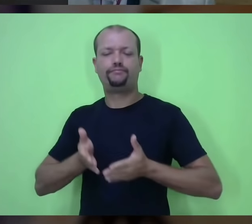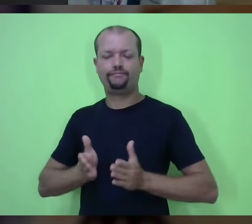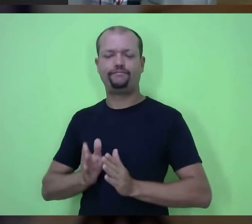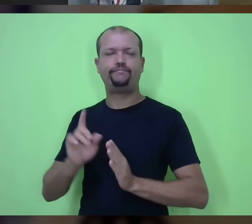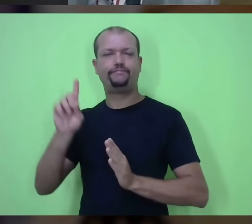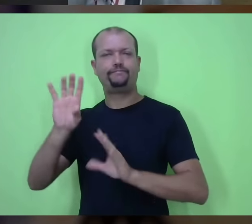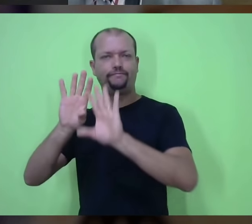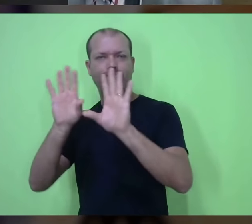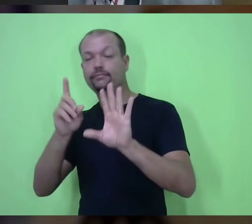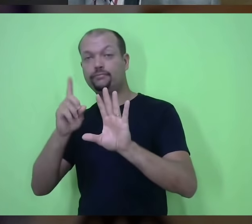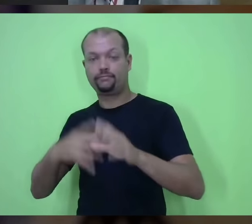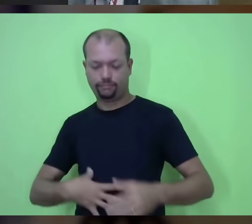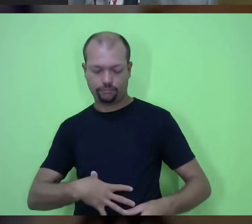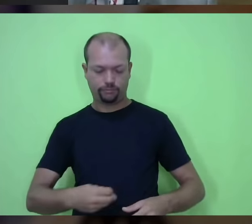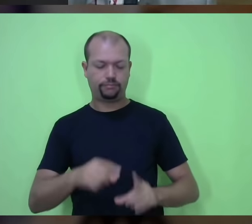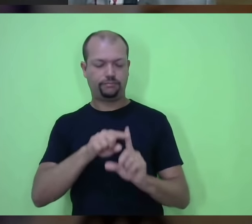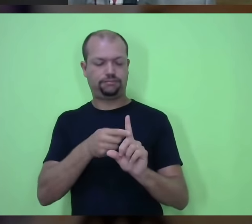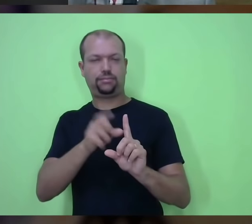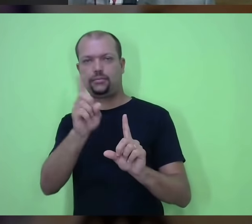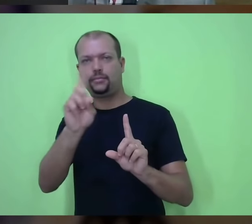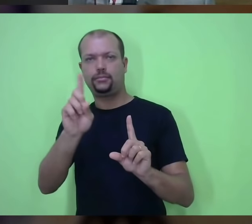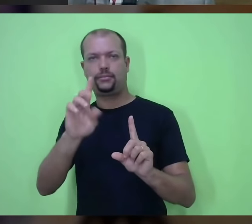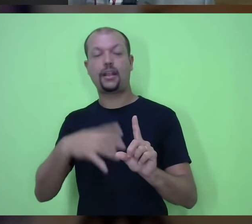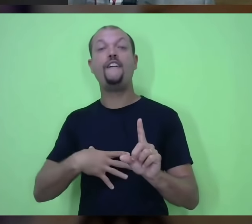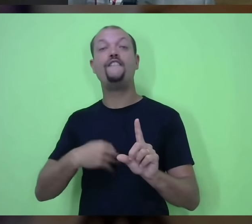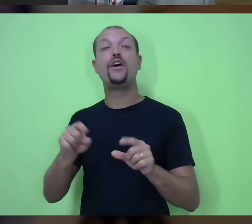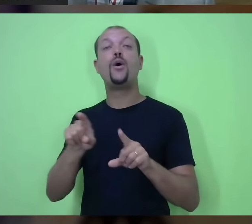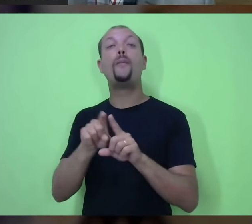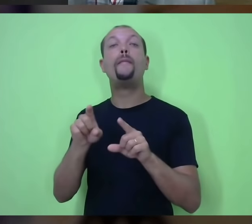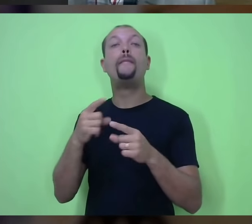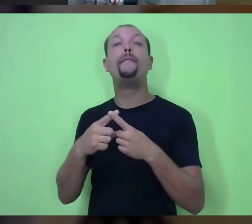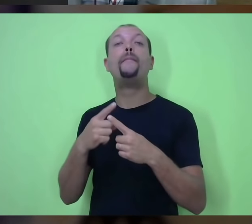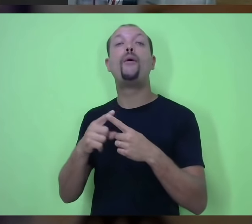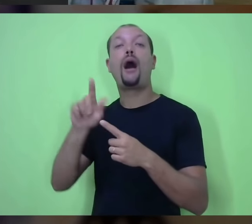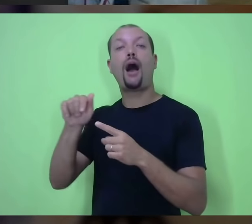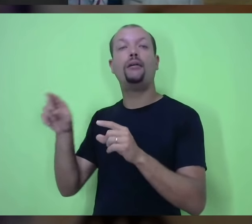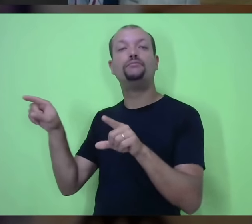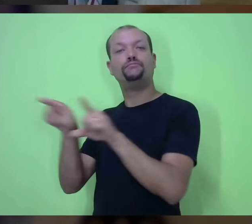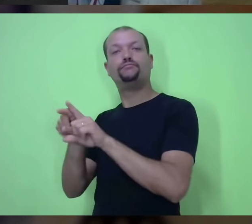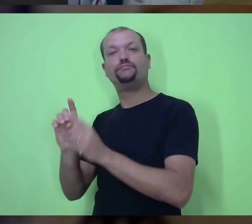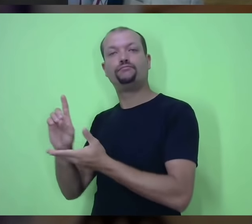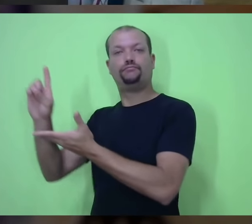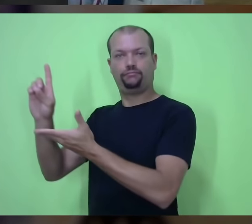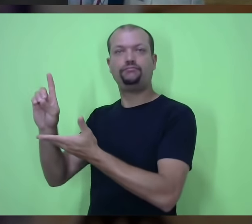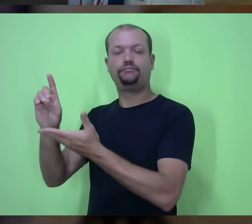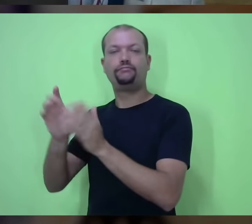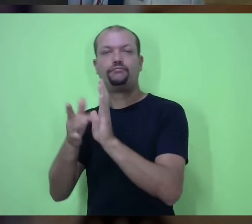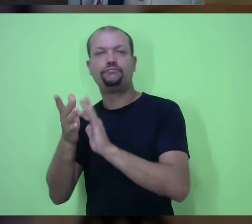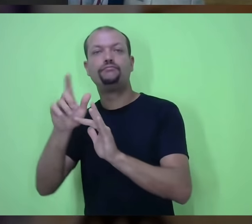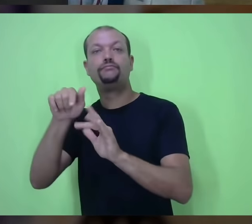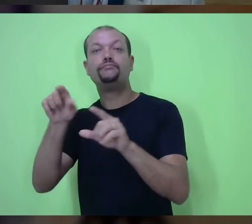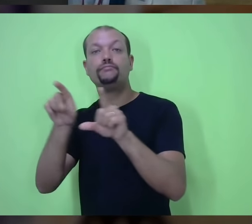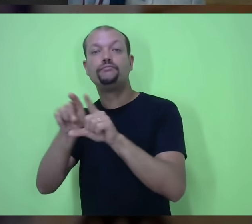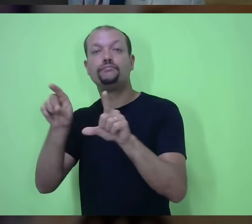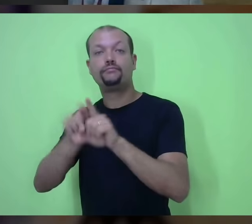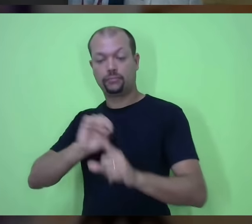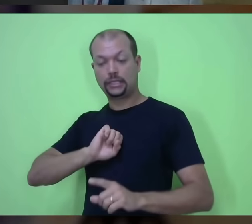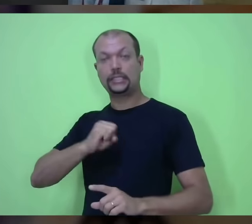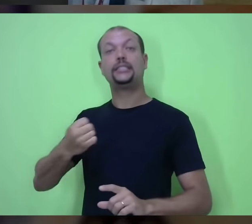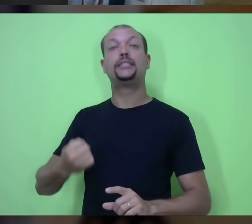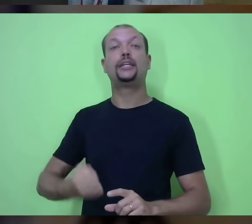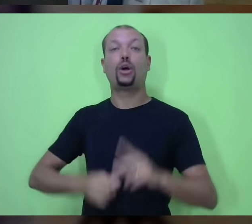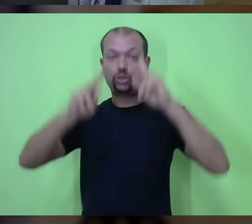ele é o seu divino filho, mas também nos é dito aqui, a partir do capítulo 2 de Hebreus, que Jesus ele é também um